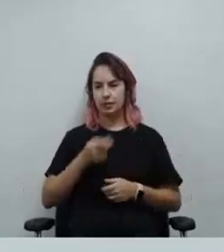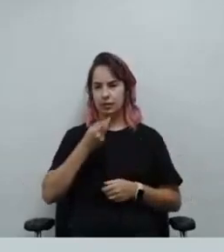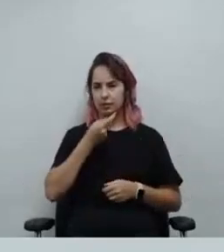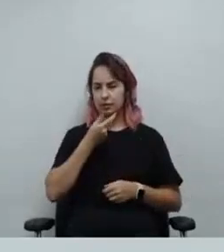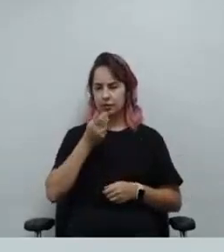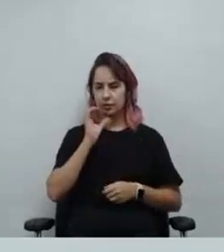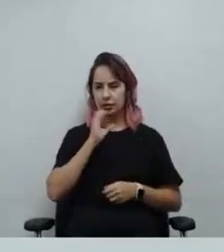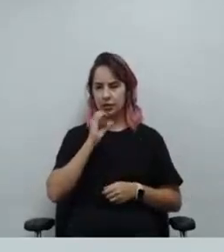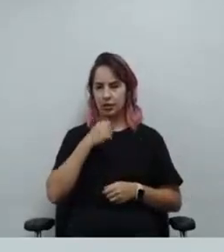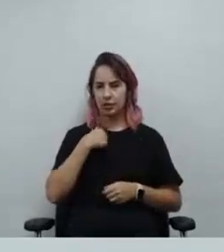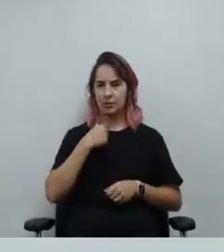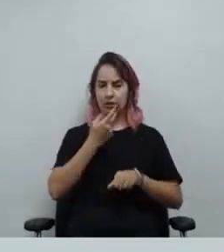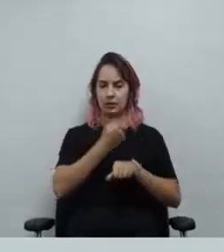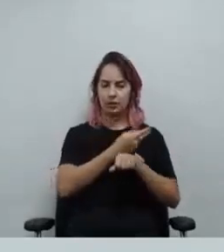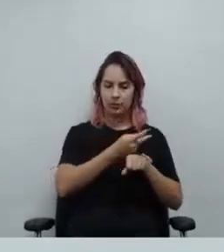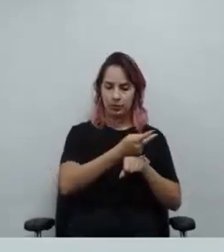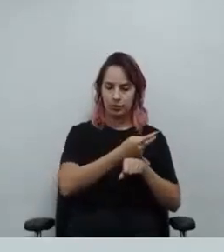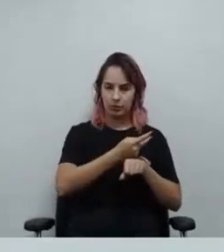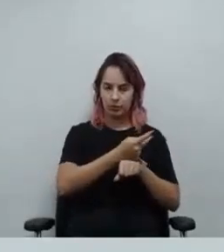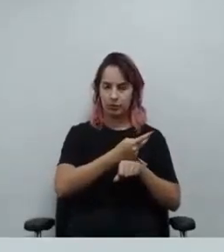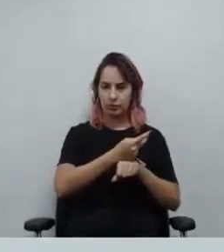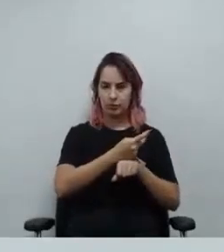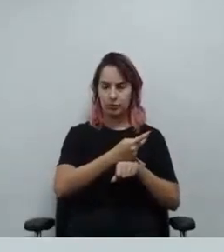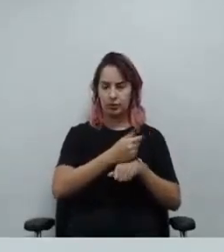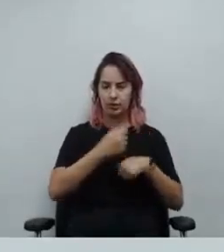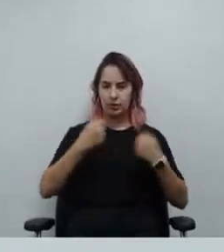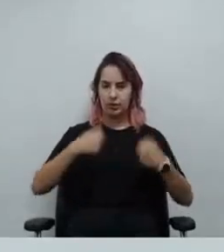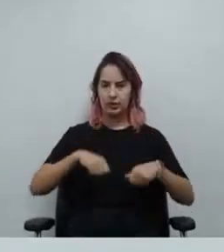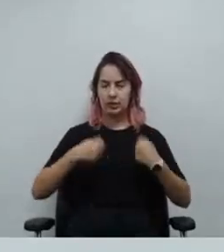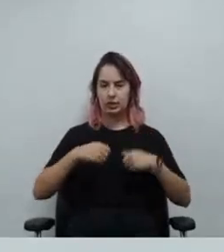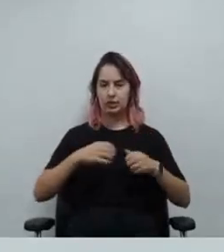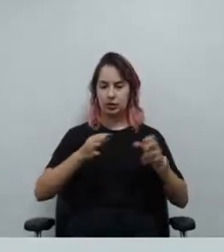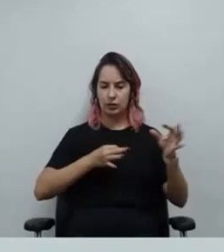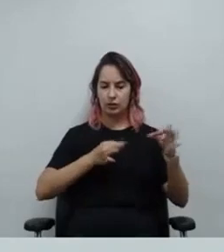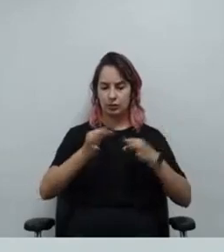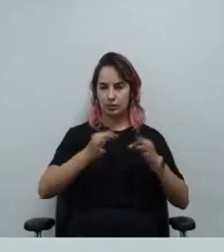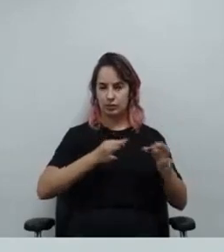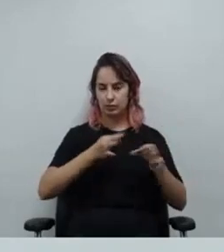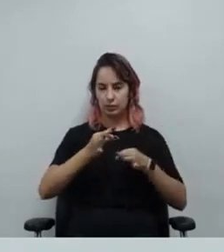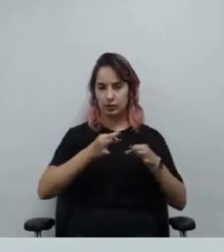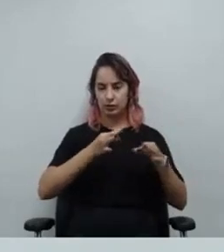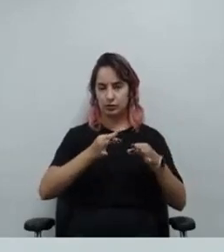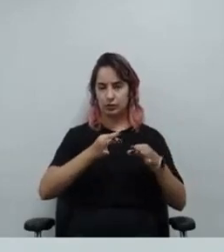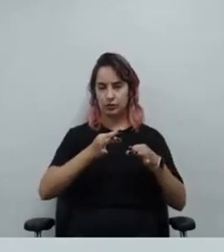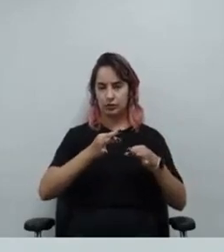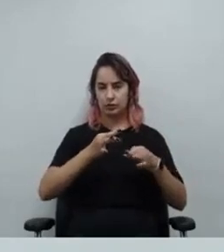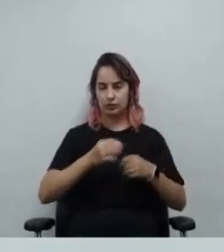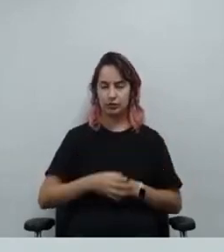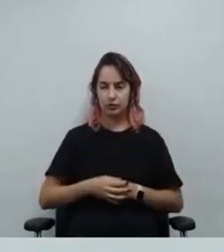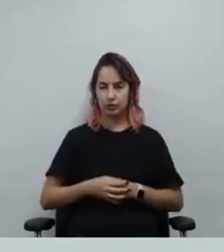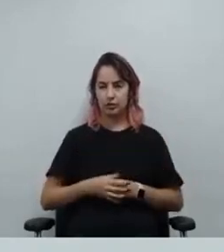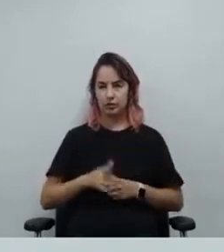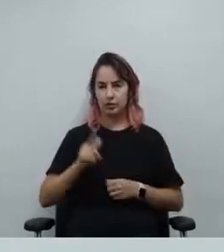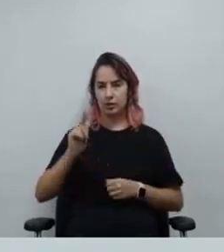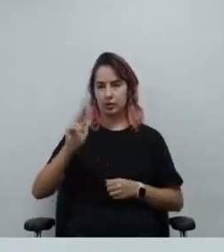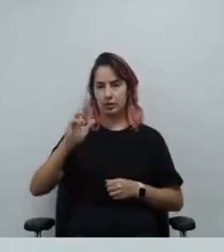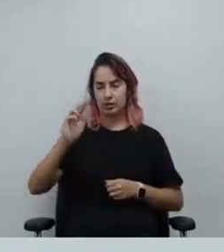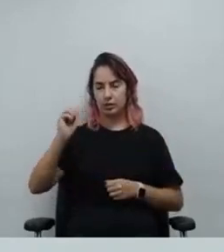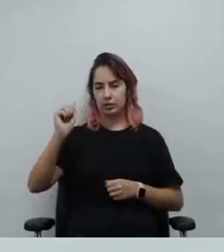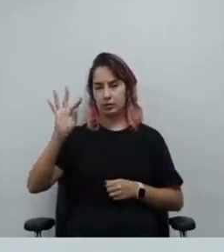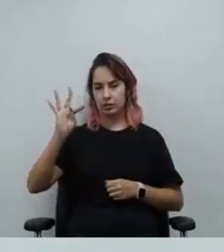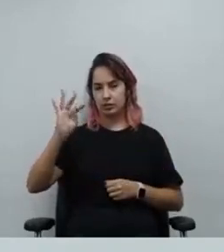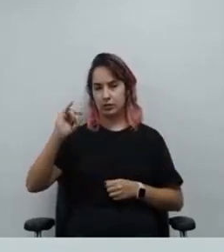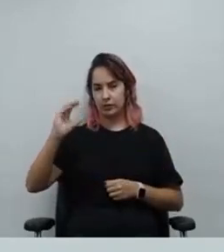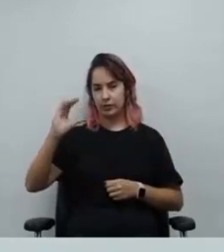que eu havia sido procurada, muito a partir desse pleito da necessidade de um ajuste desse coeficiente de gratificação. Claro que a ouvidoria,